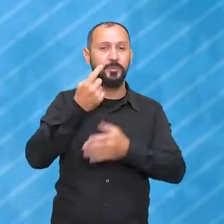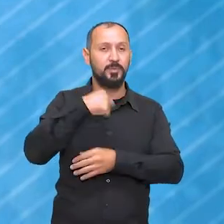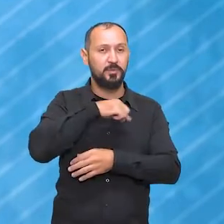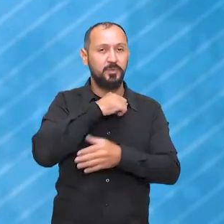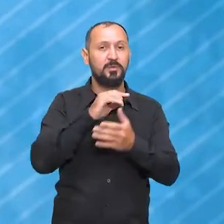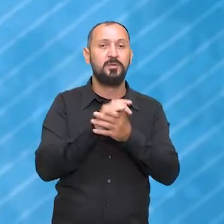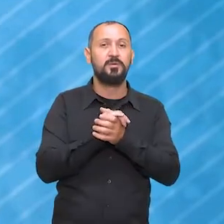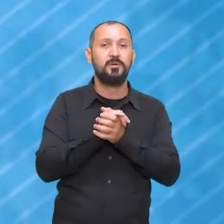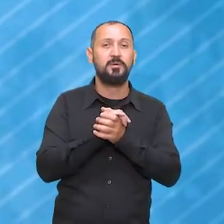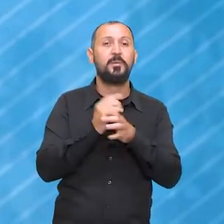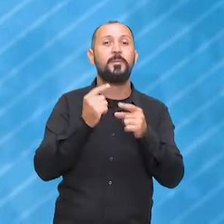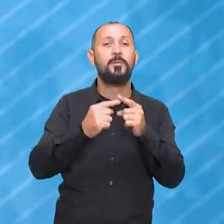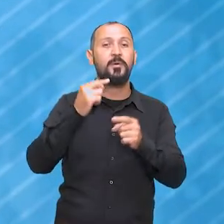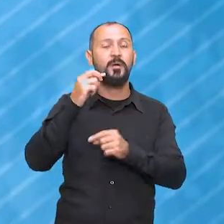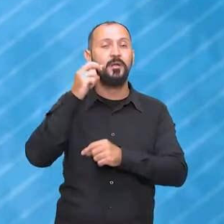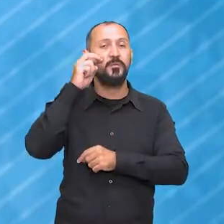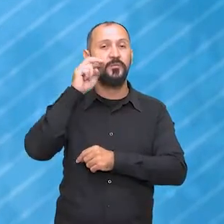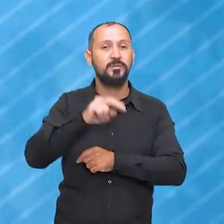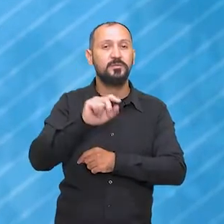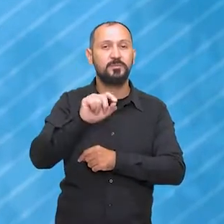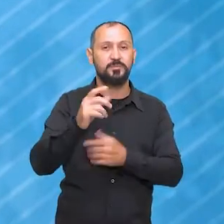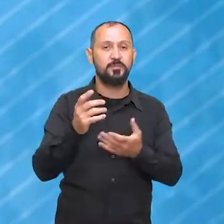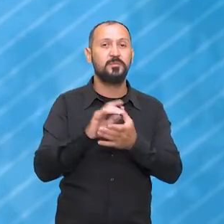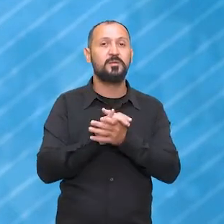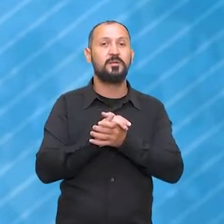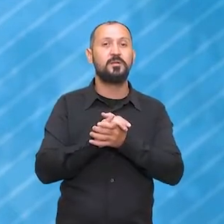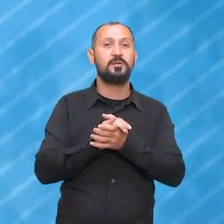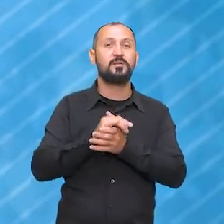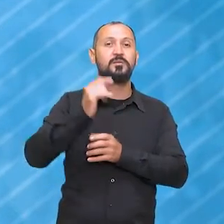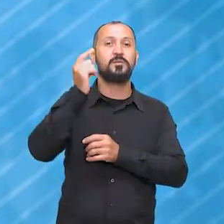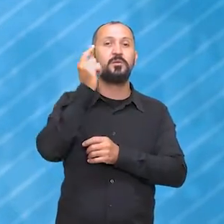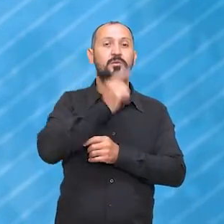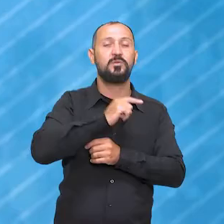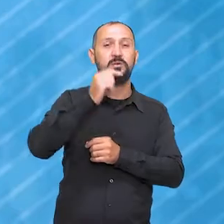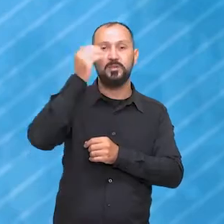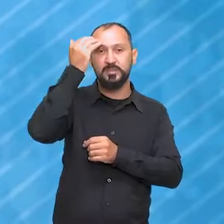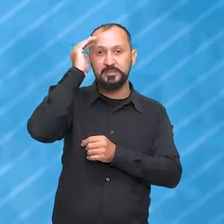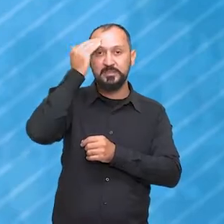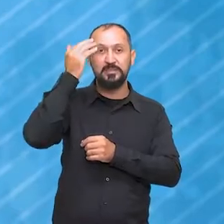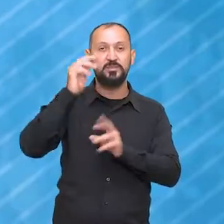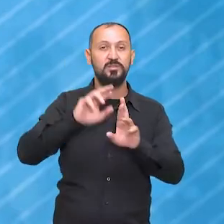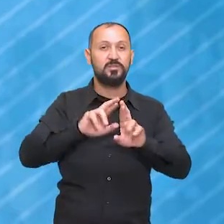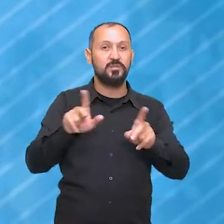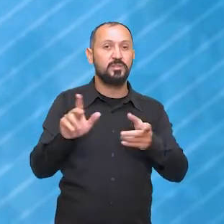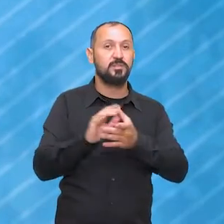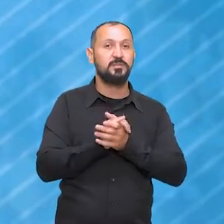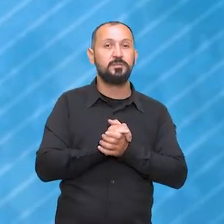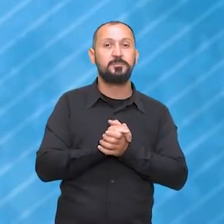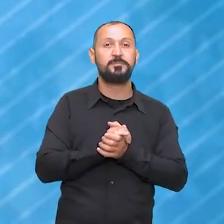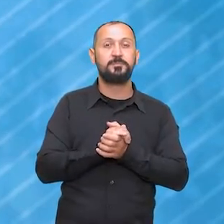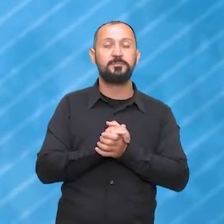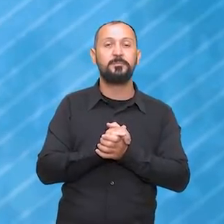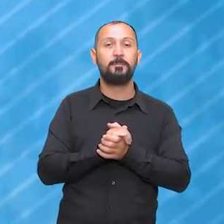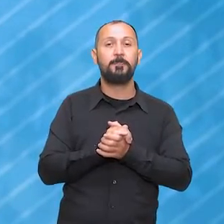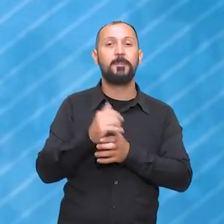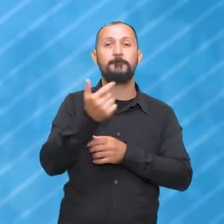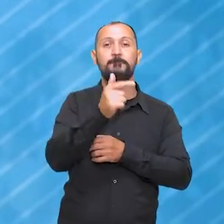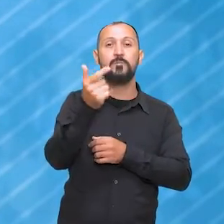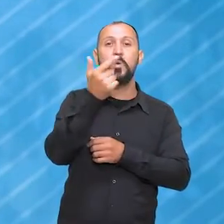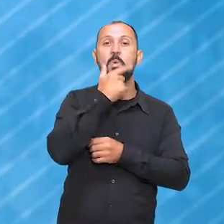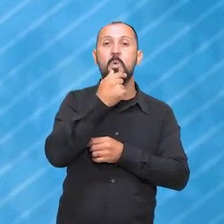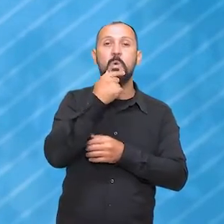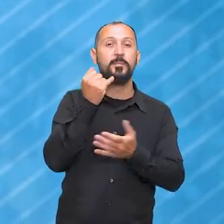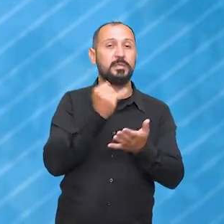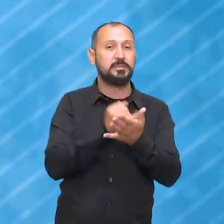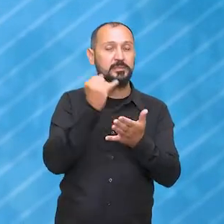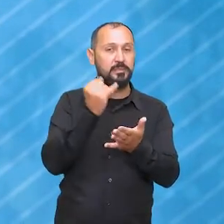para a gente, porque às vezes através do olhar deles também, a gente consegue entender essas diferenças. Então, nós não temos nenhum